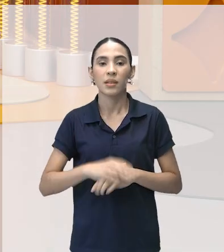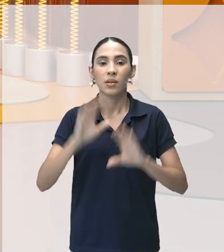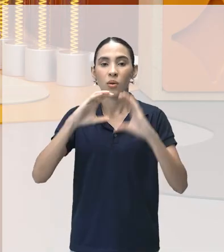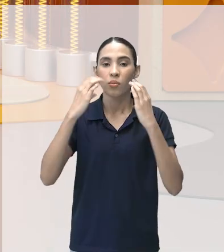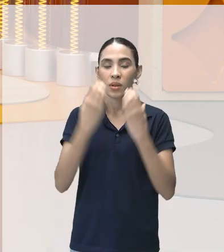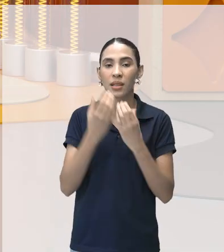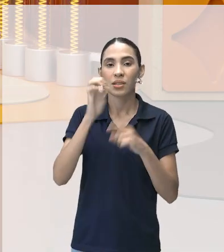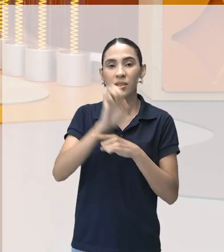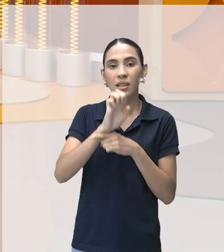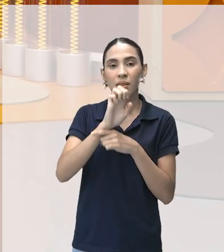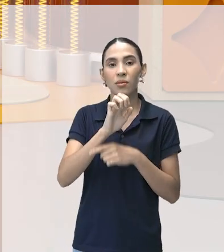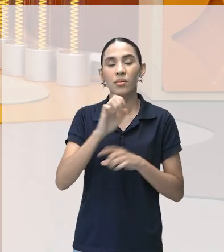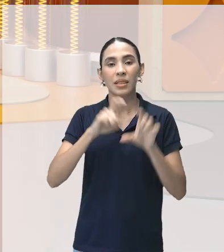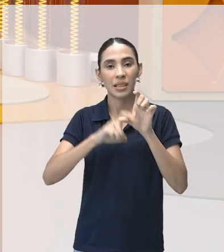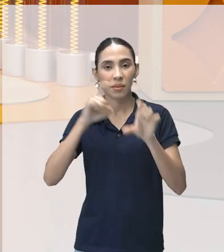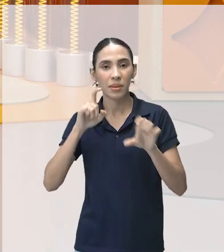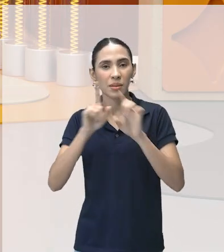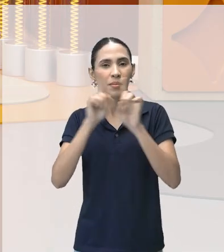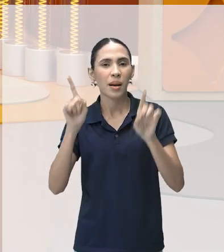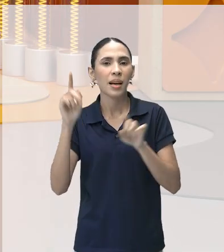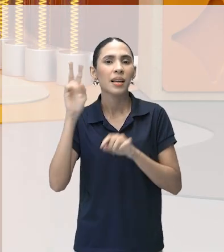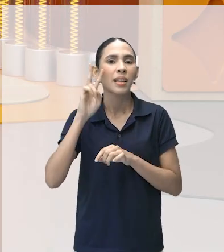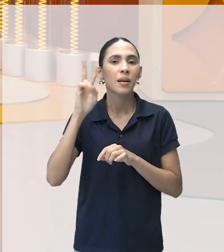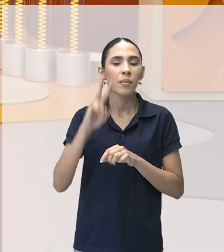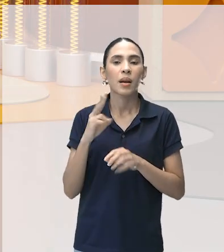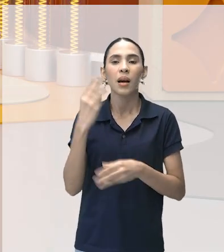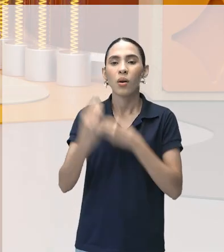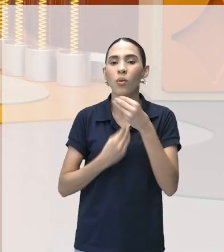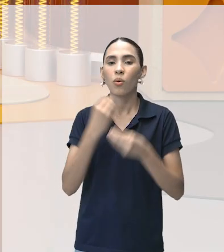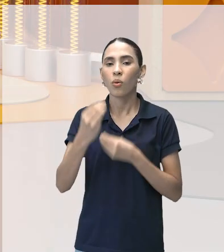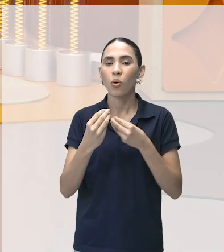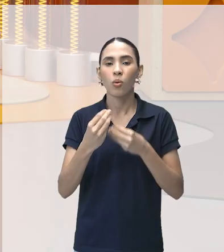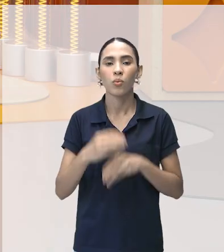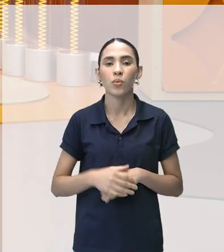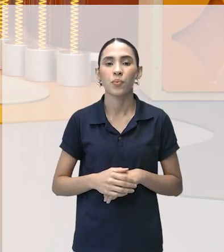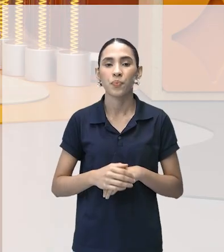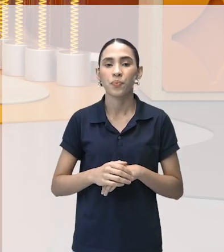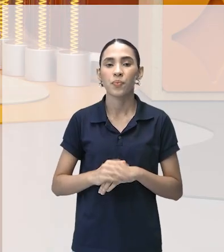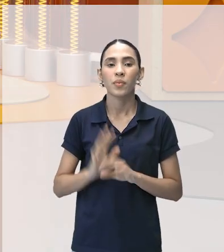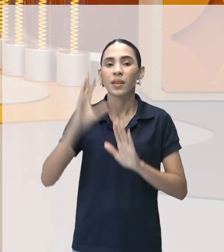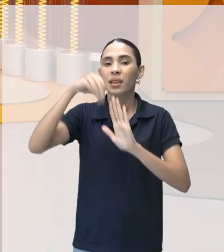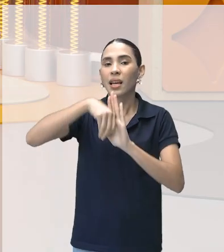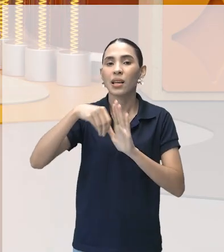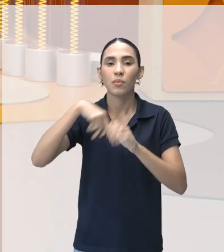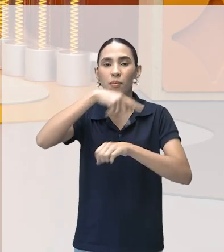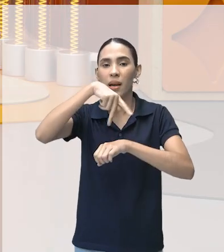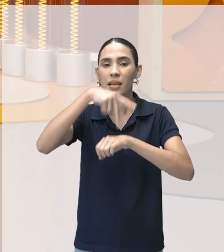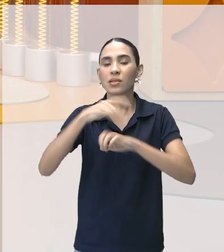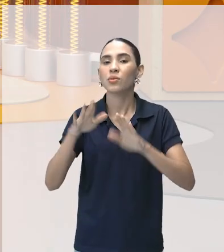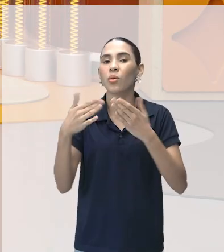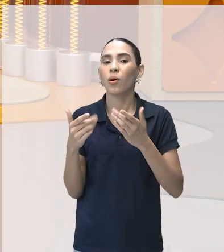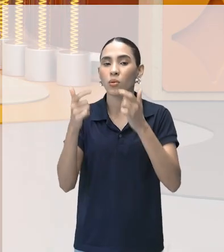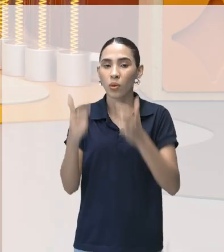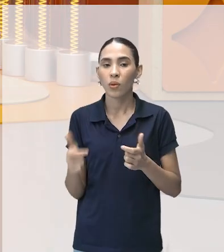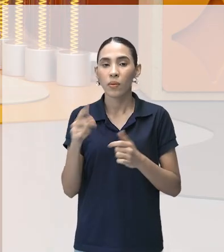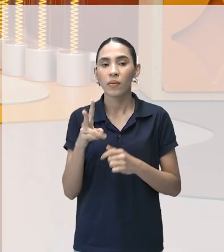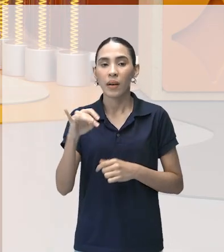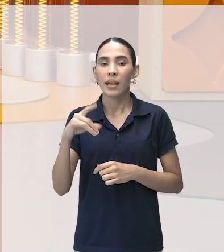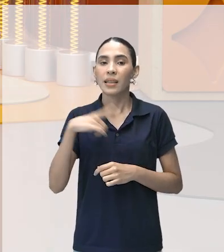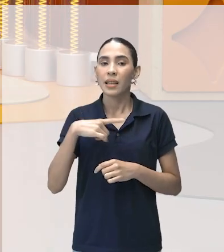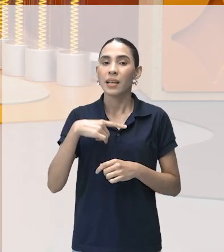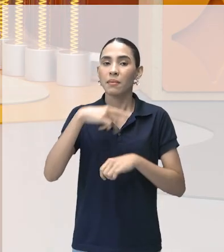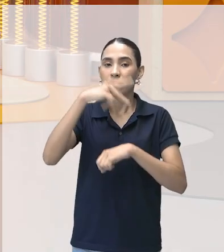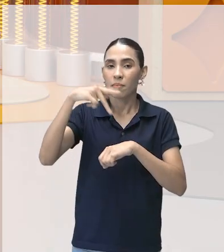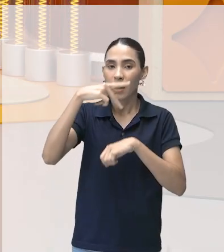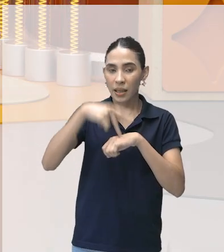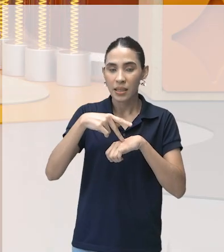Estados Independentes. Mas vamos relembrar onde vai estar localizado esses países, né, gente? Vamos ter países que vão estar